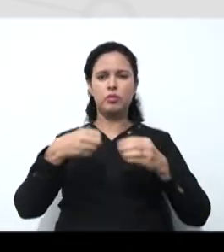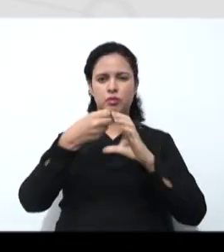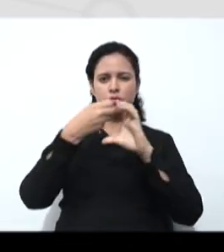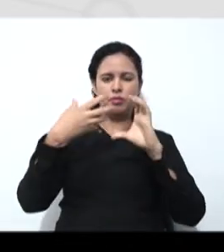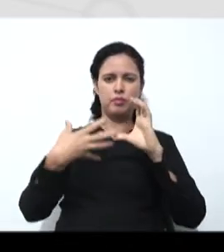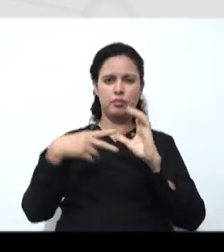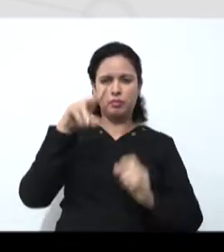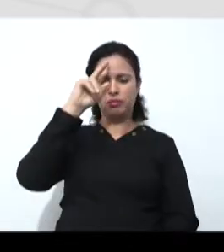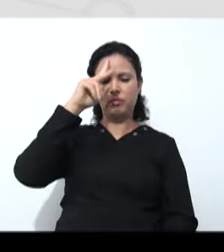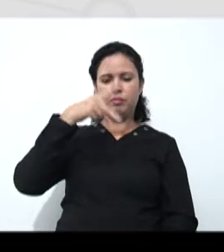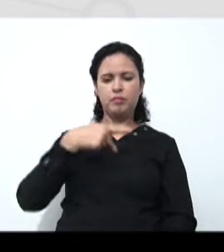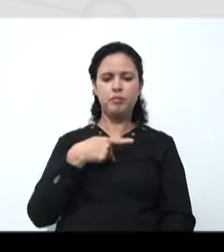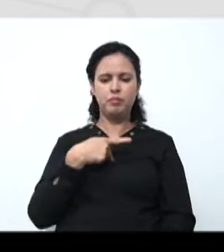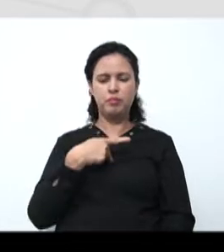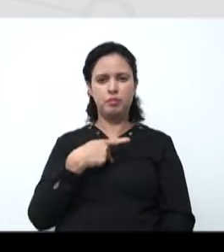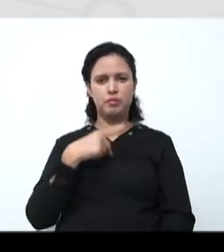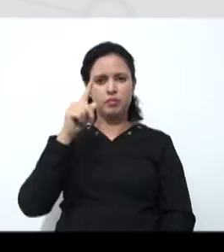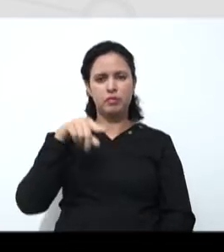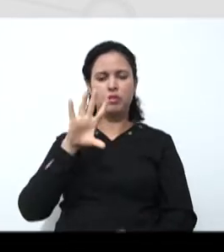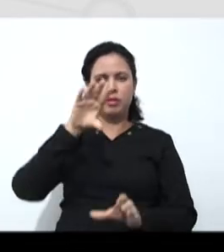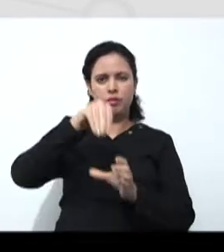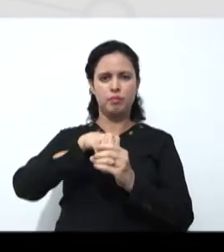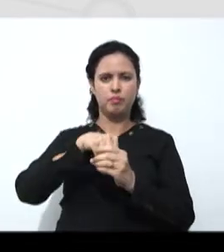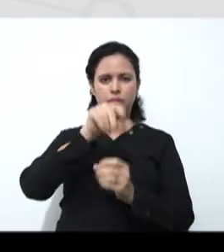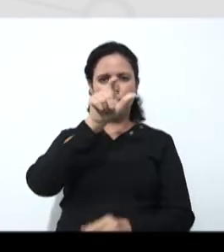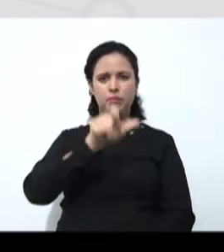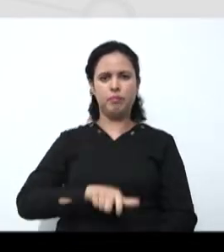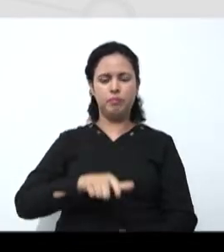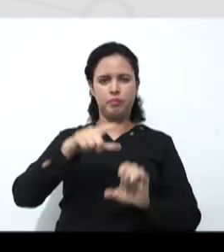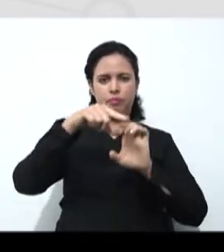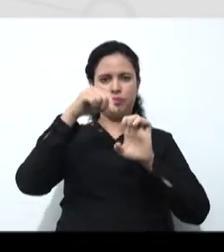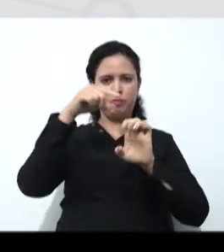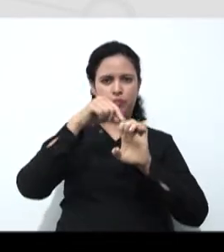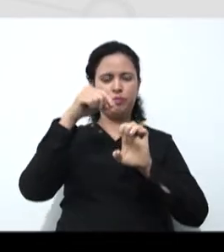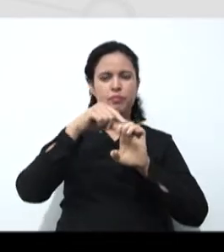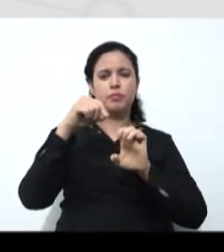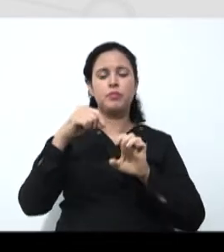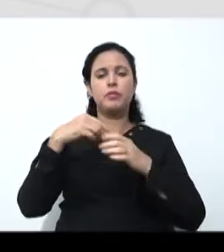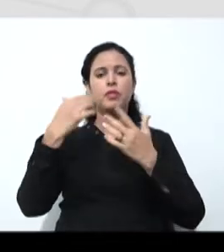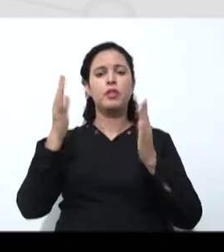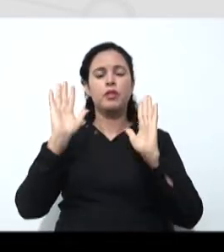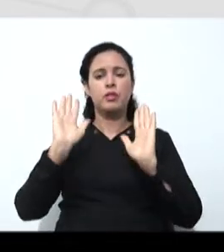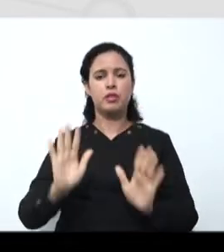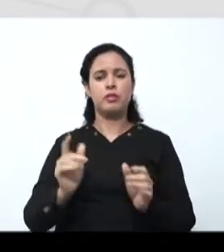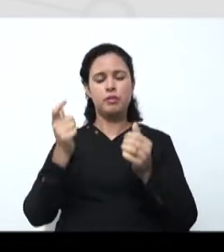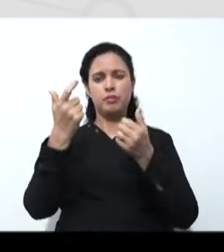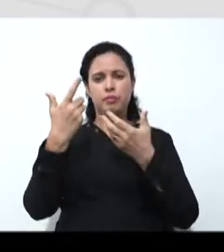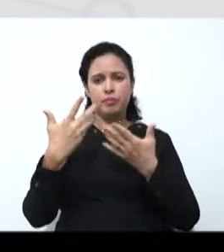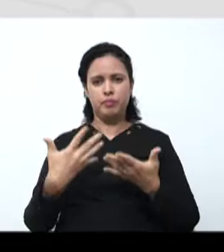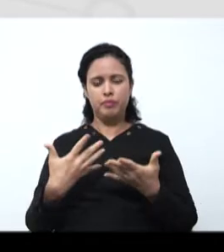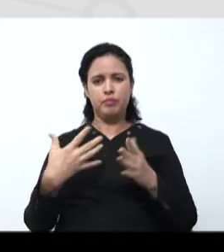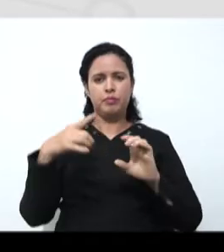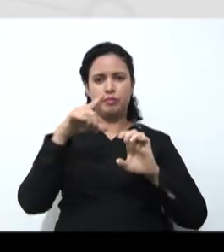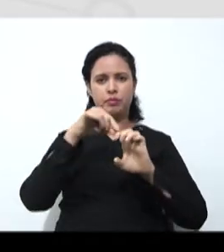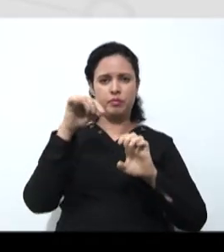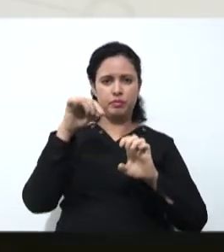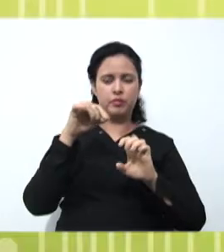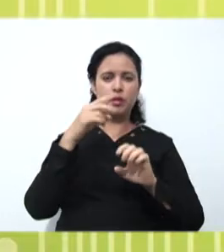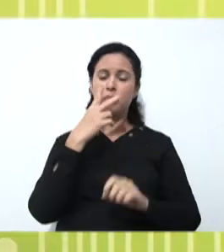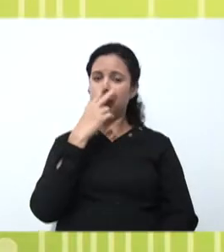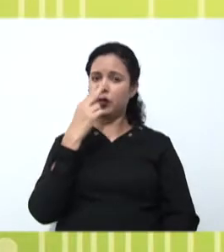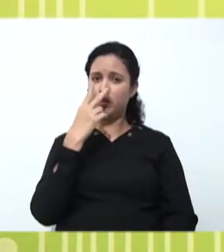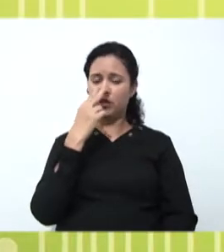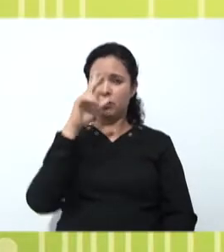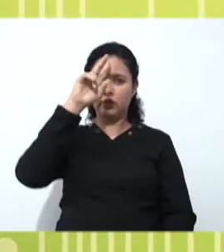características pessoais que compõem aí o perfil do empreendedorismo. Só que a gente falou até agora sobre o empreendedorismo que parece